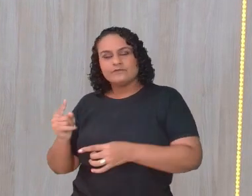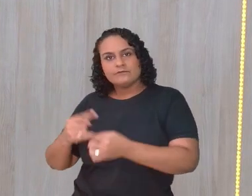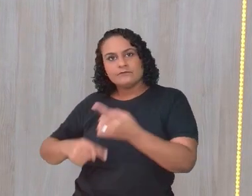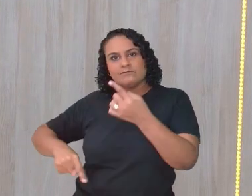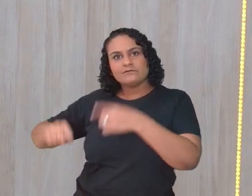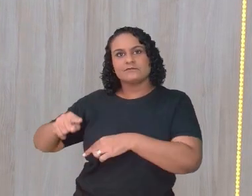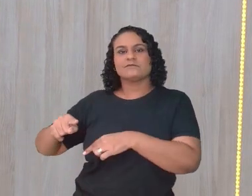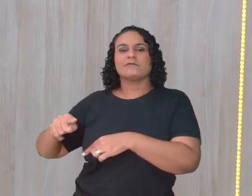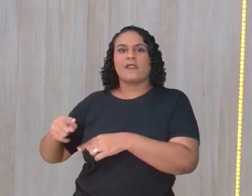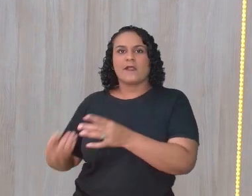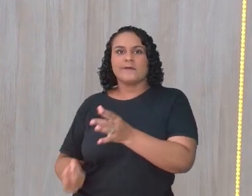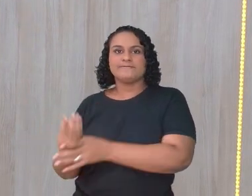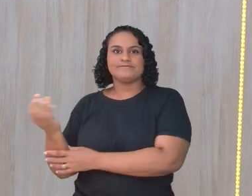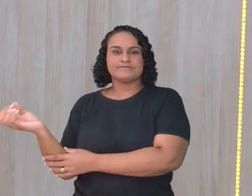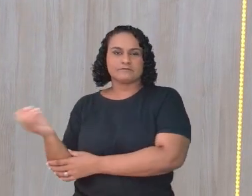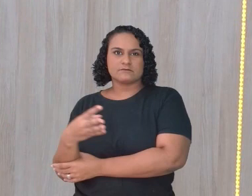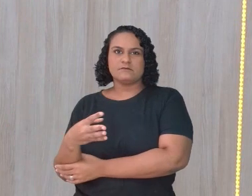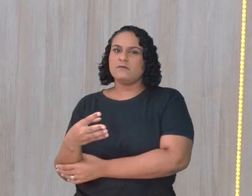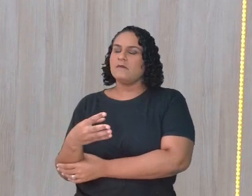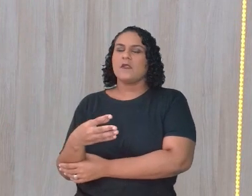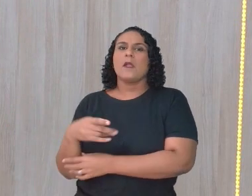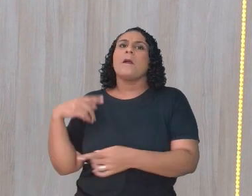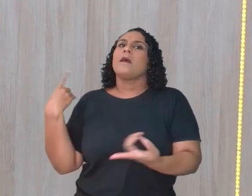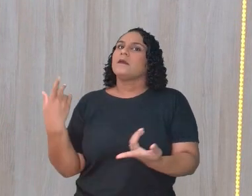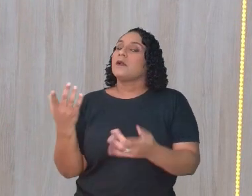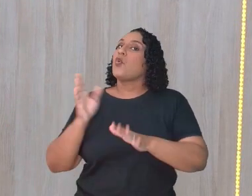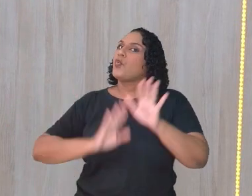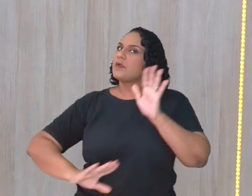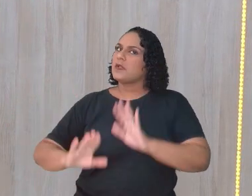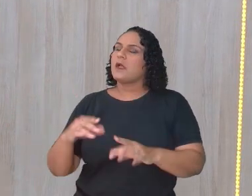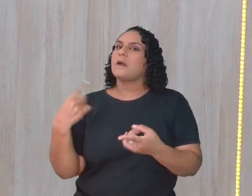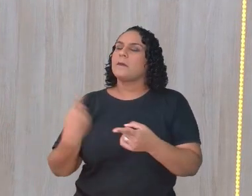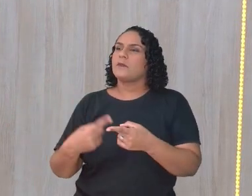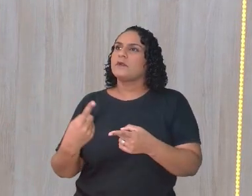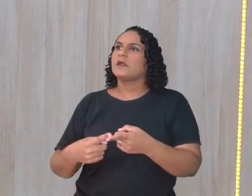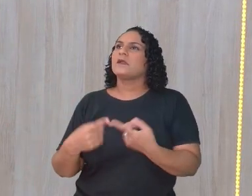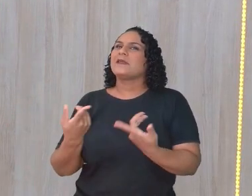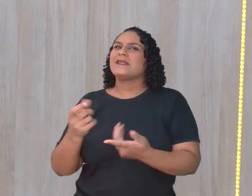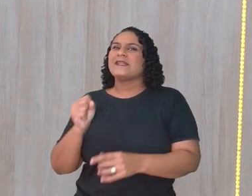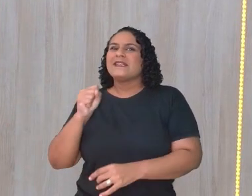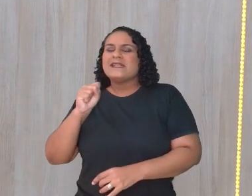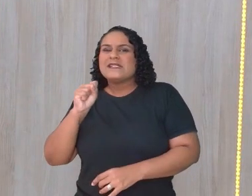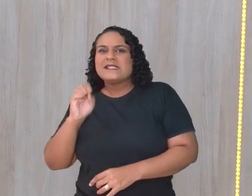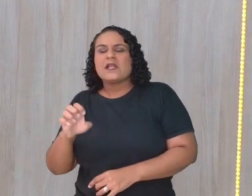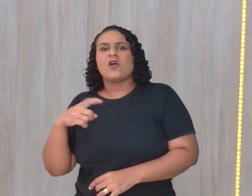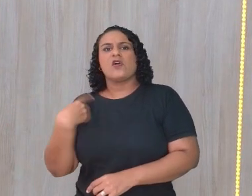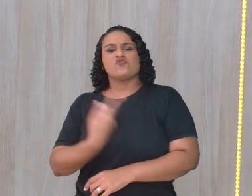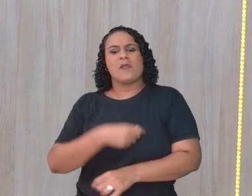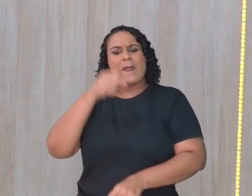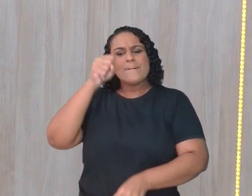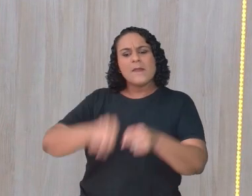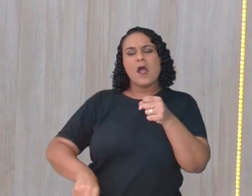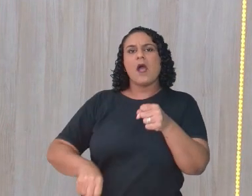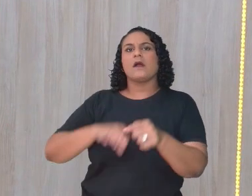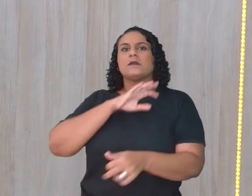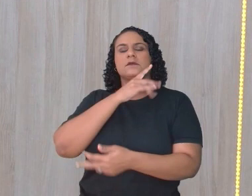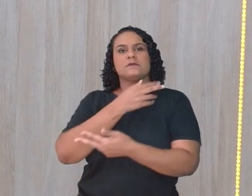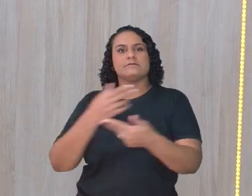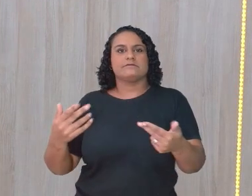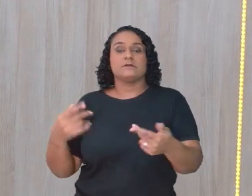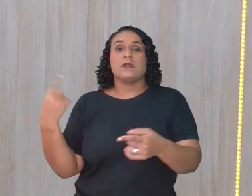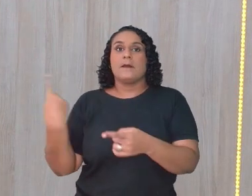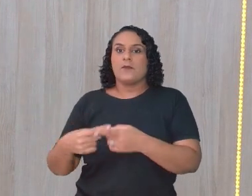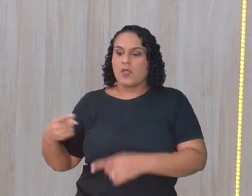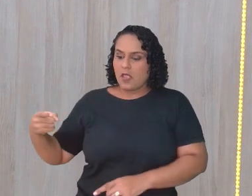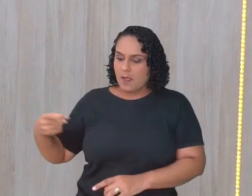animais, porque podemos matar os animais. E a minhoca, vamos dar como exemplo, né, como ela é importante